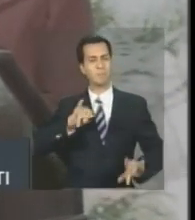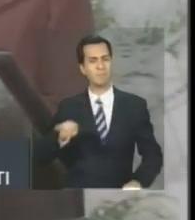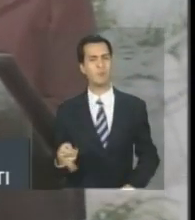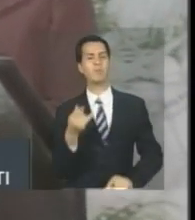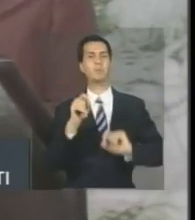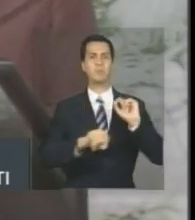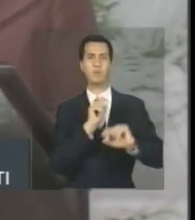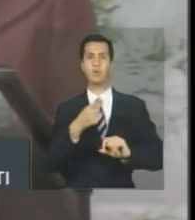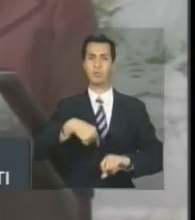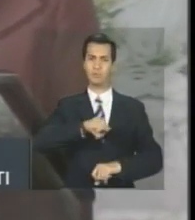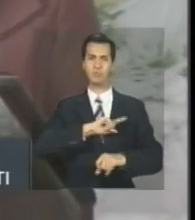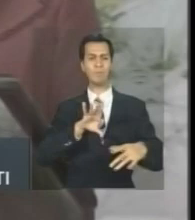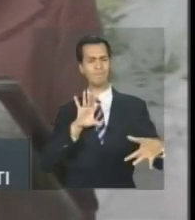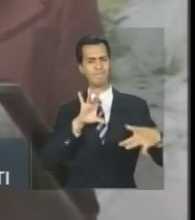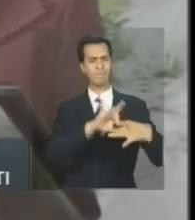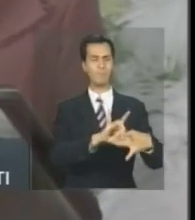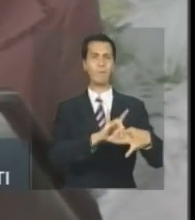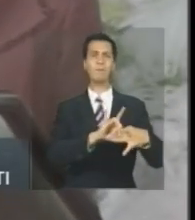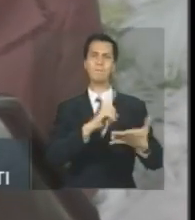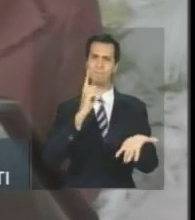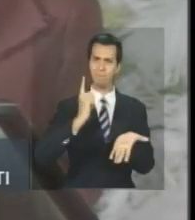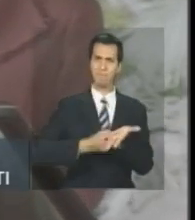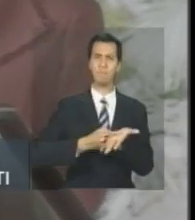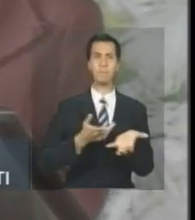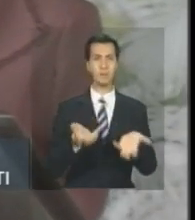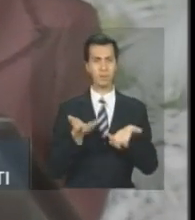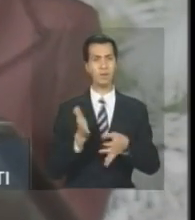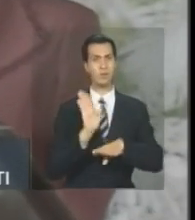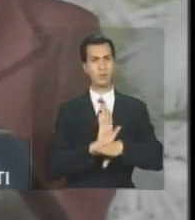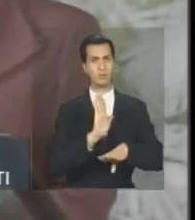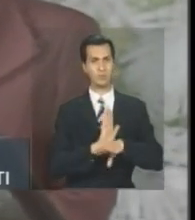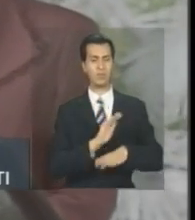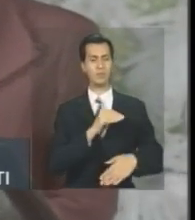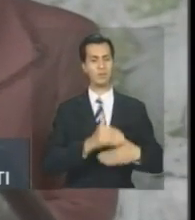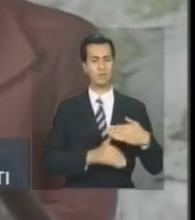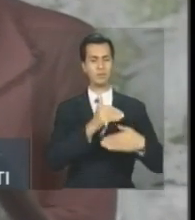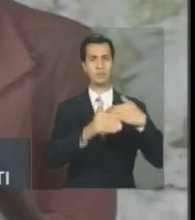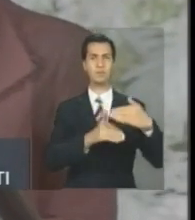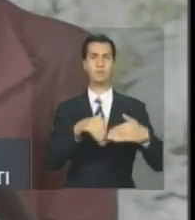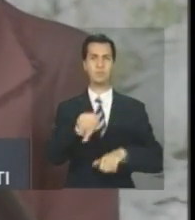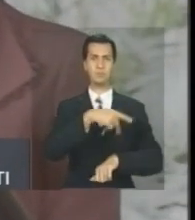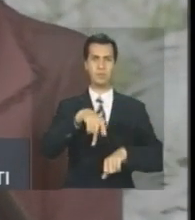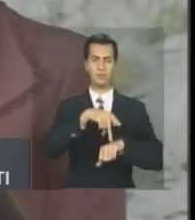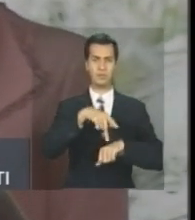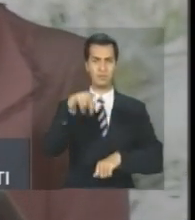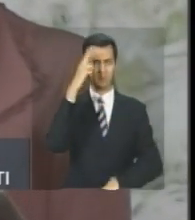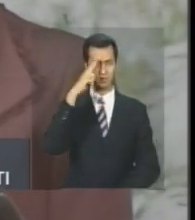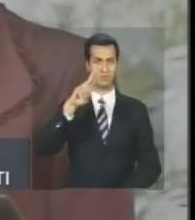firme compromisso do Brasil com o processo de desenvolvimento haitiano.